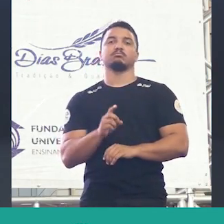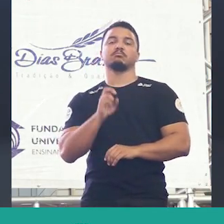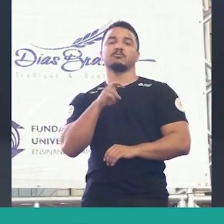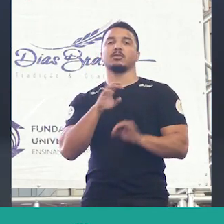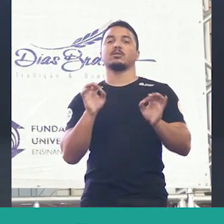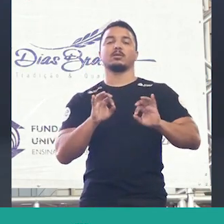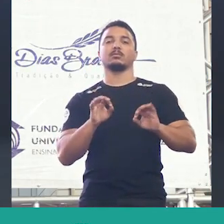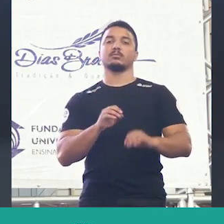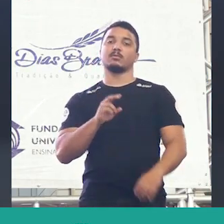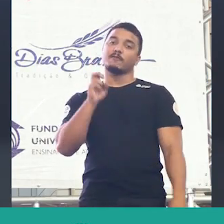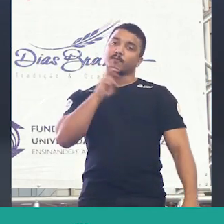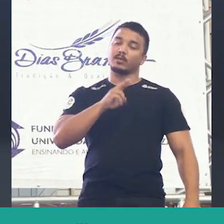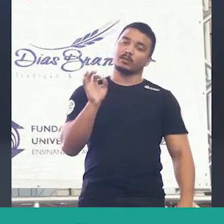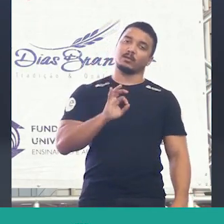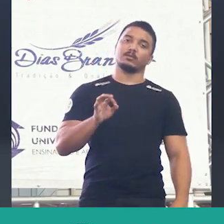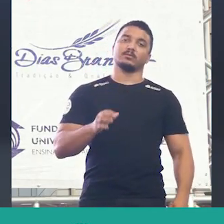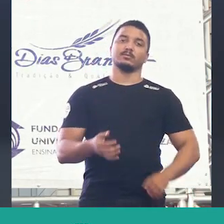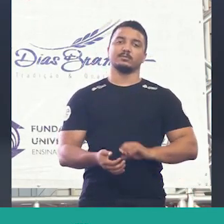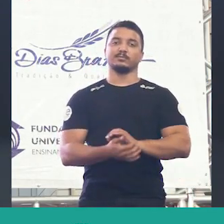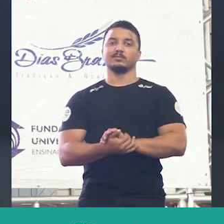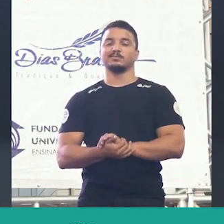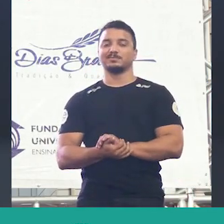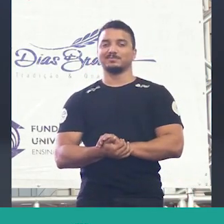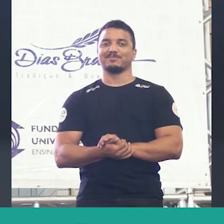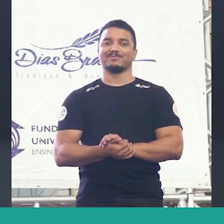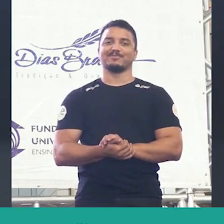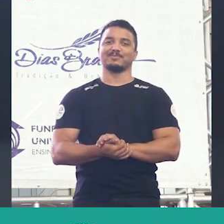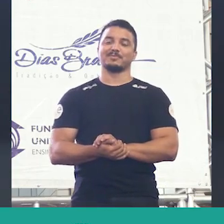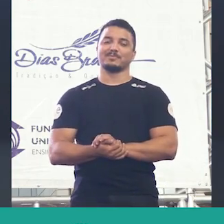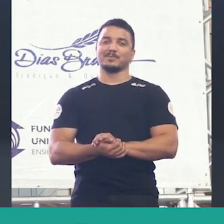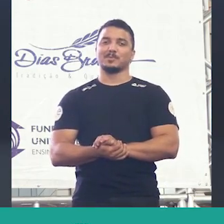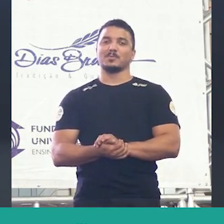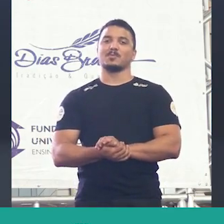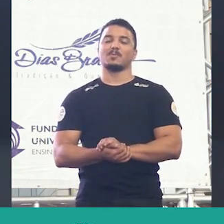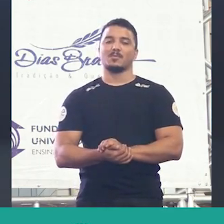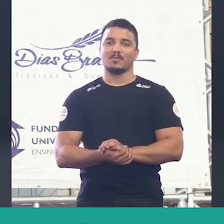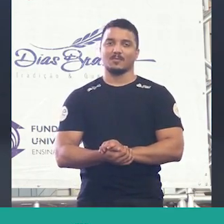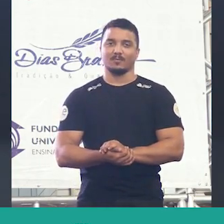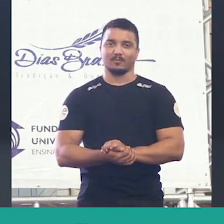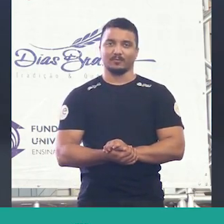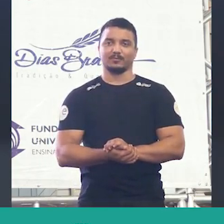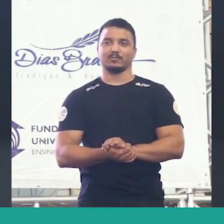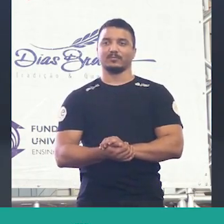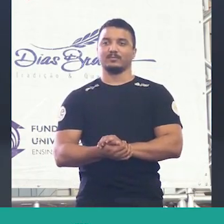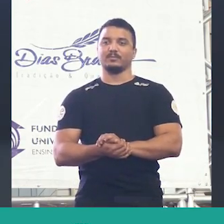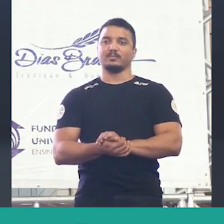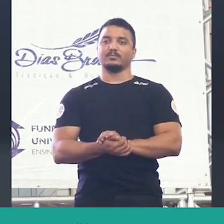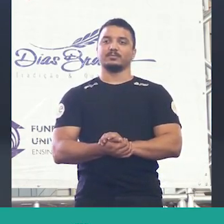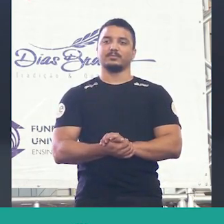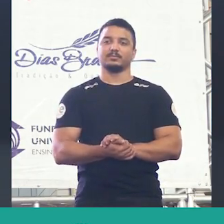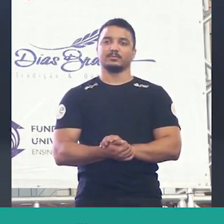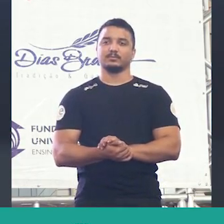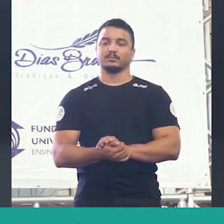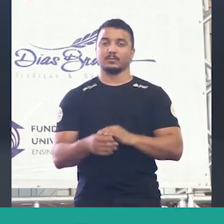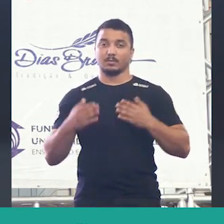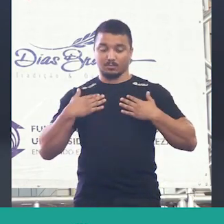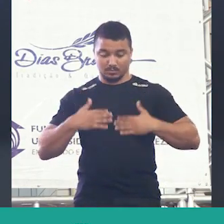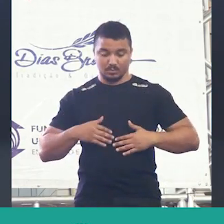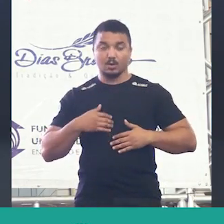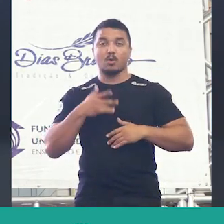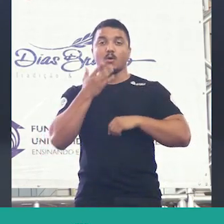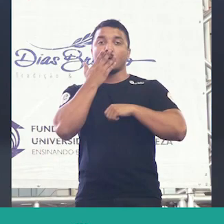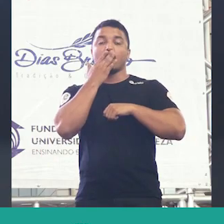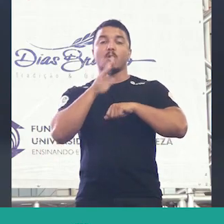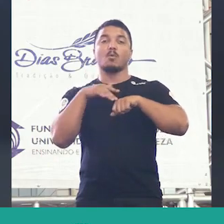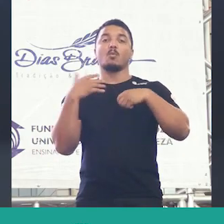está. Professor, não? Ah, tá certo, entendi. Beleza? Ok? Então vamos lá. Qual é a cor da minha